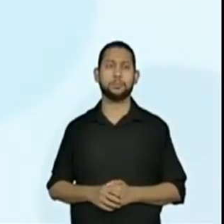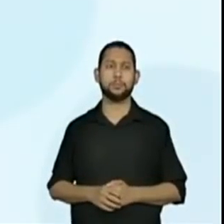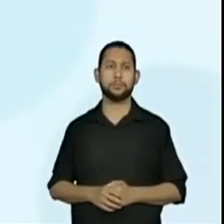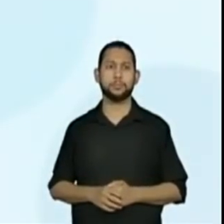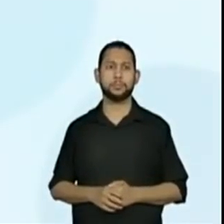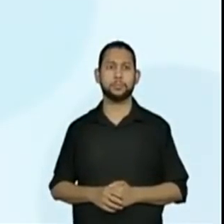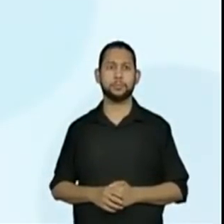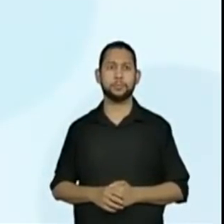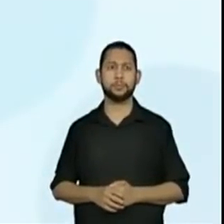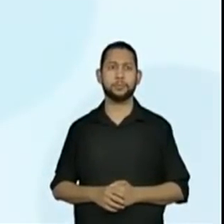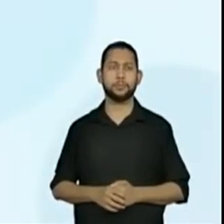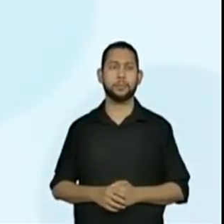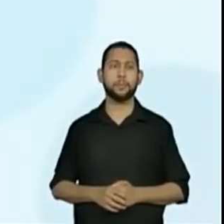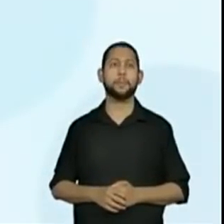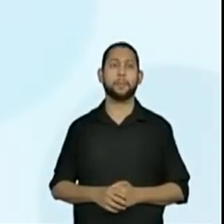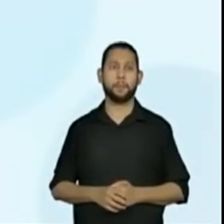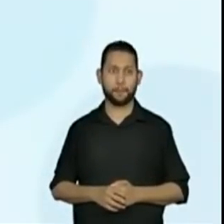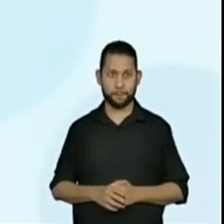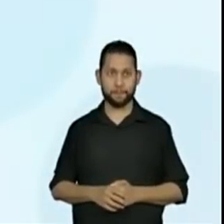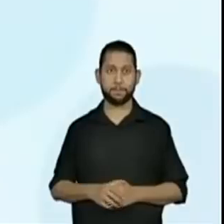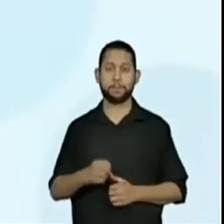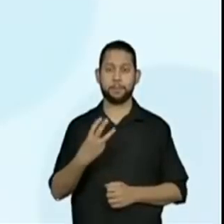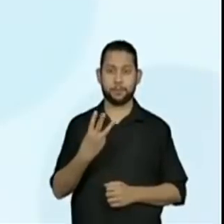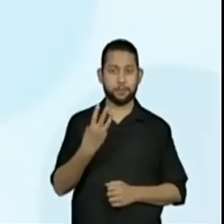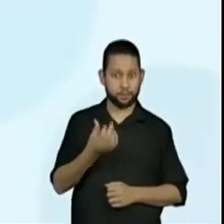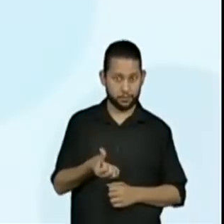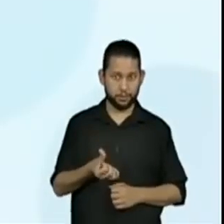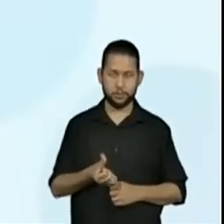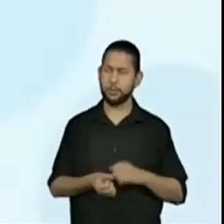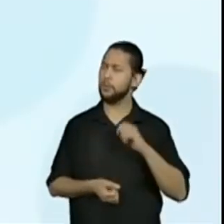18 eu vou obter então